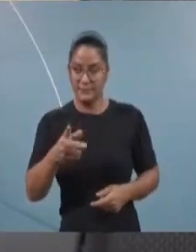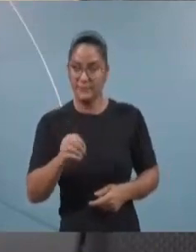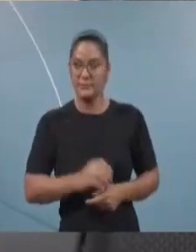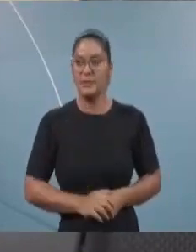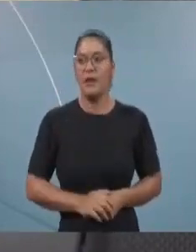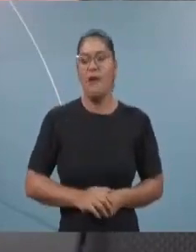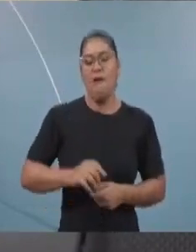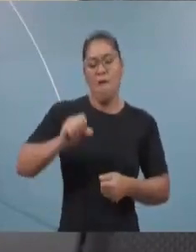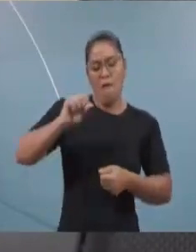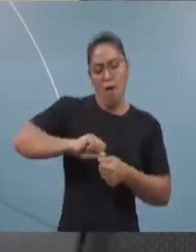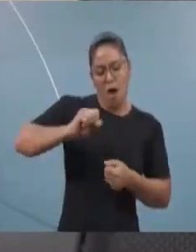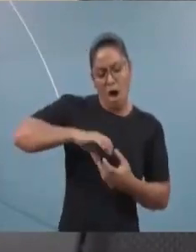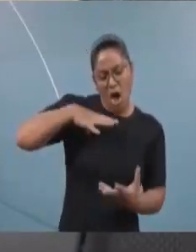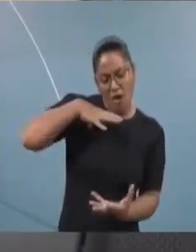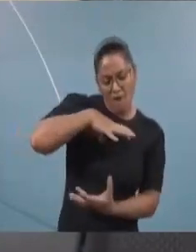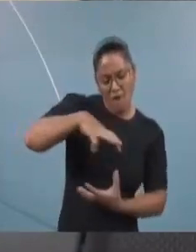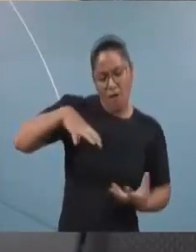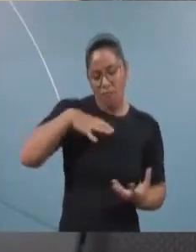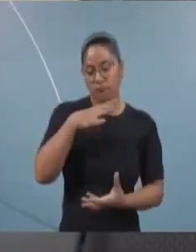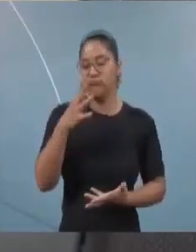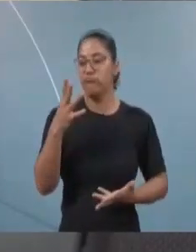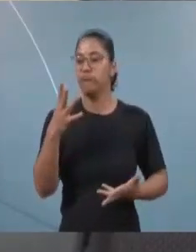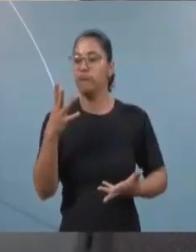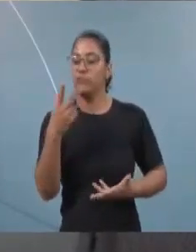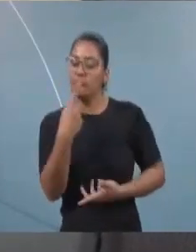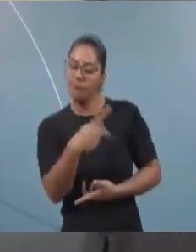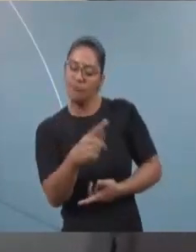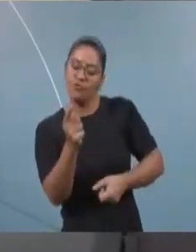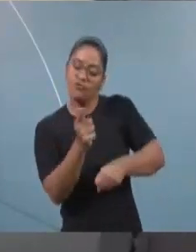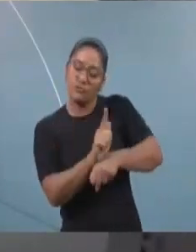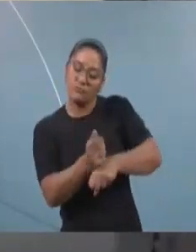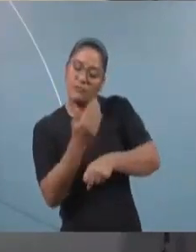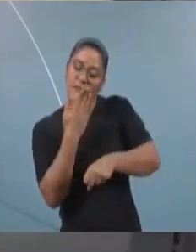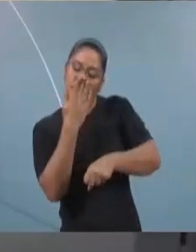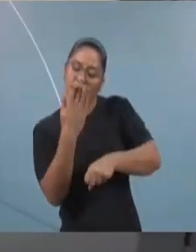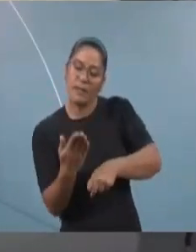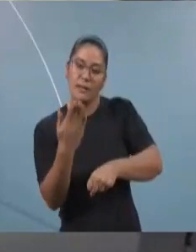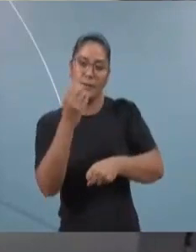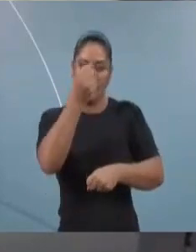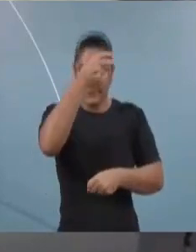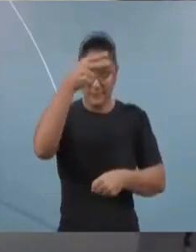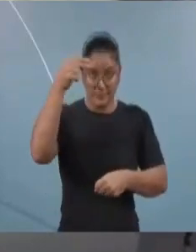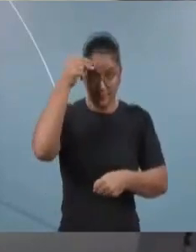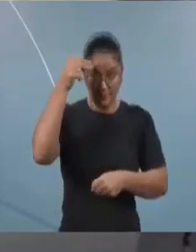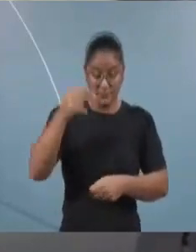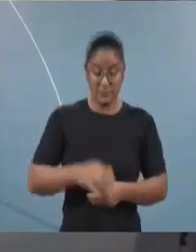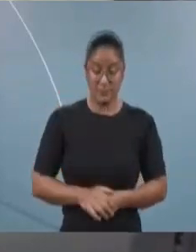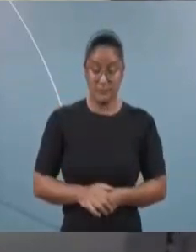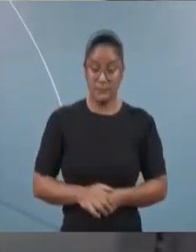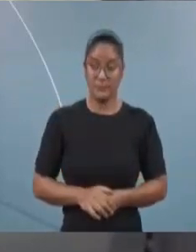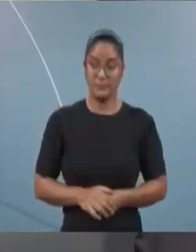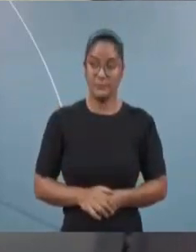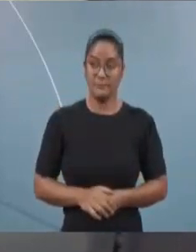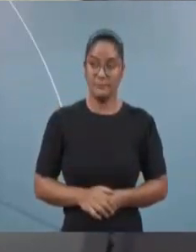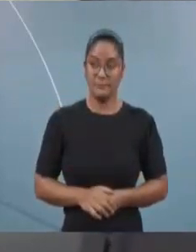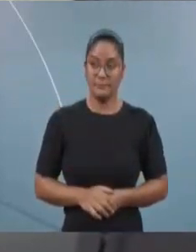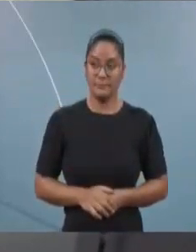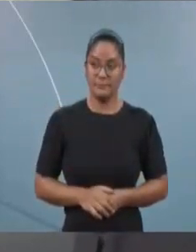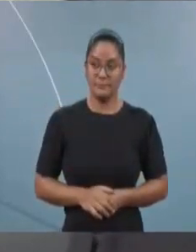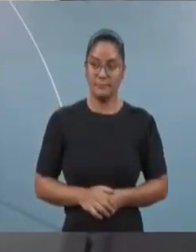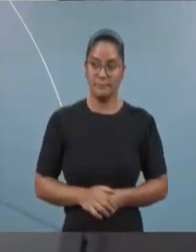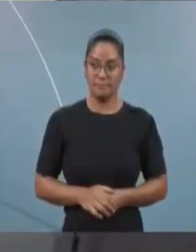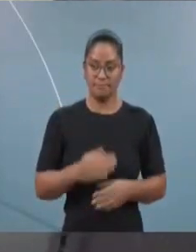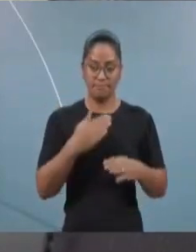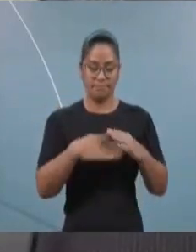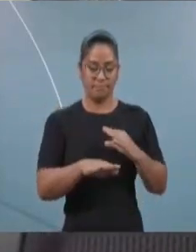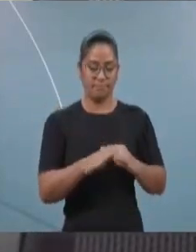revolução mais uma vez na sua gestão à frente da prefeitura de timba Batista era esse encaminhamento